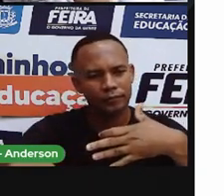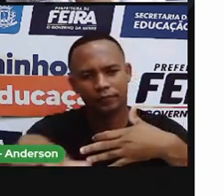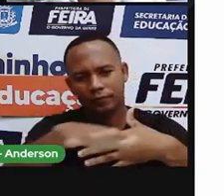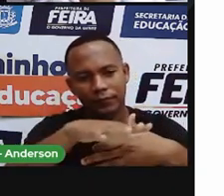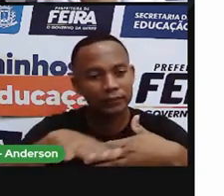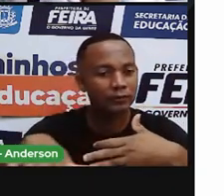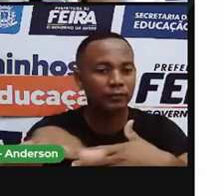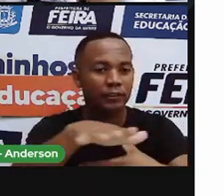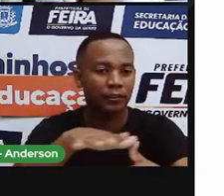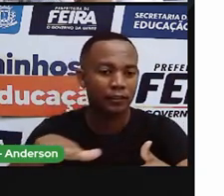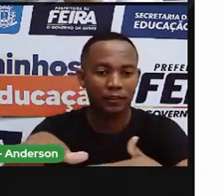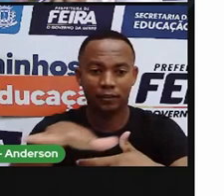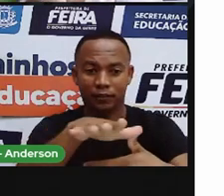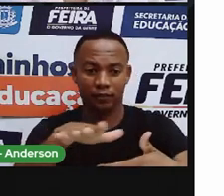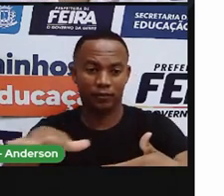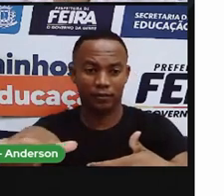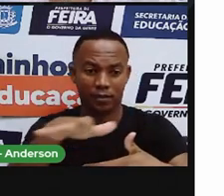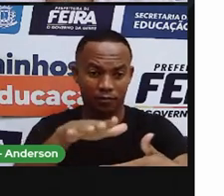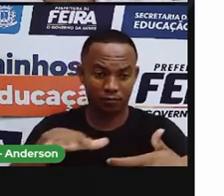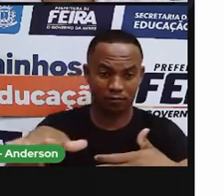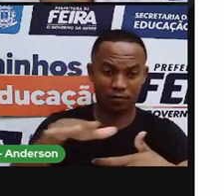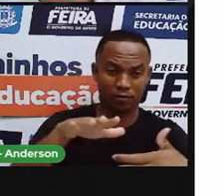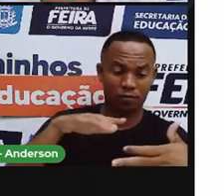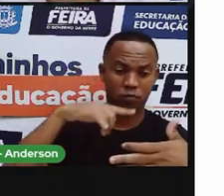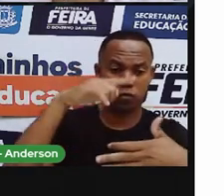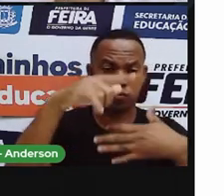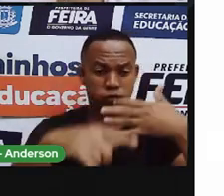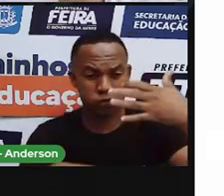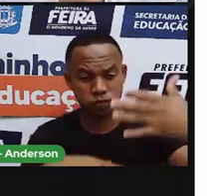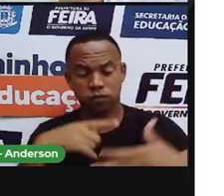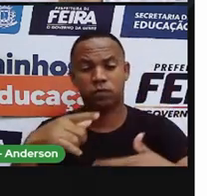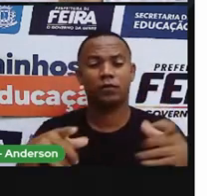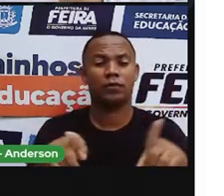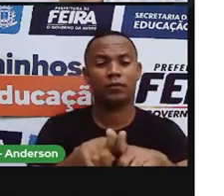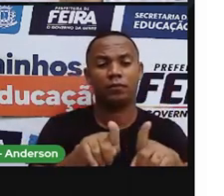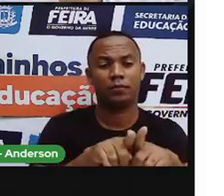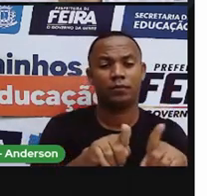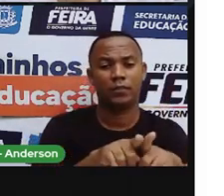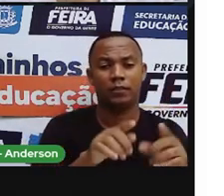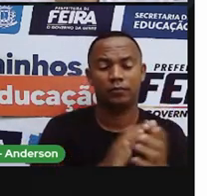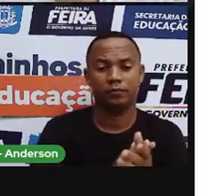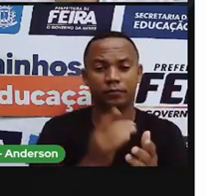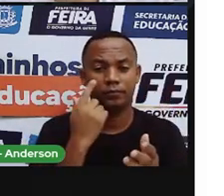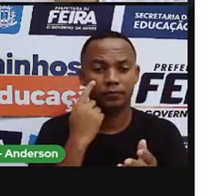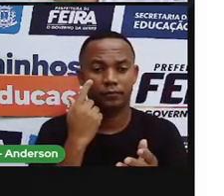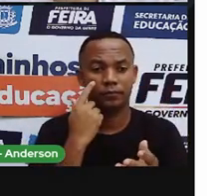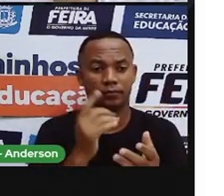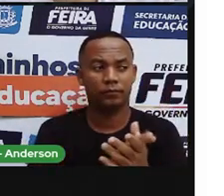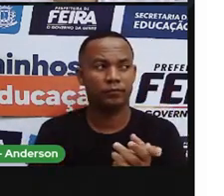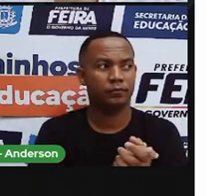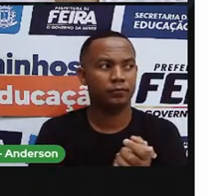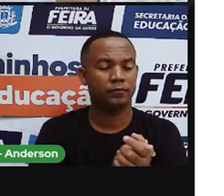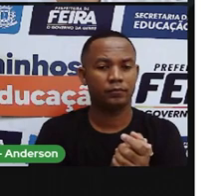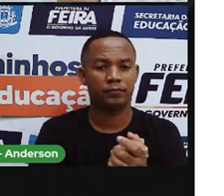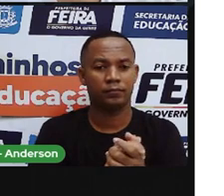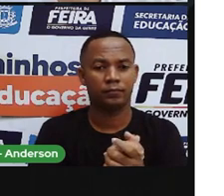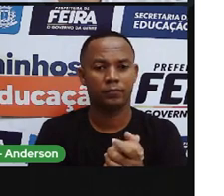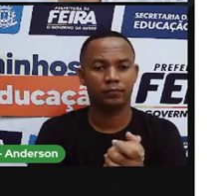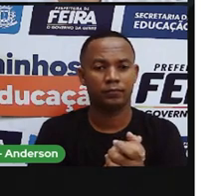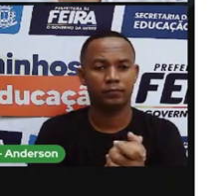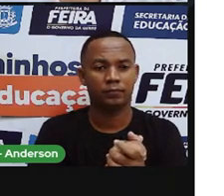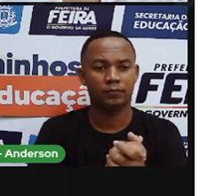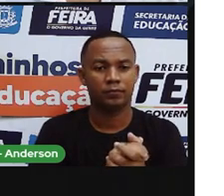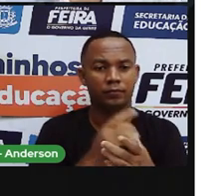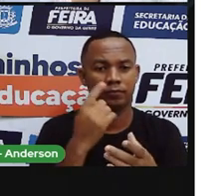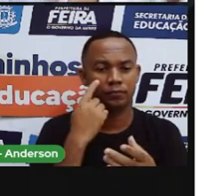dela, que é esse eixo que passa aqui, tá? E uma outra representação, né, é essa daqui,